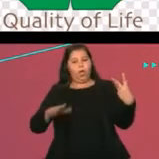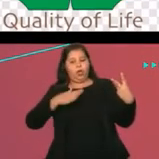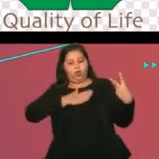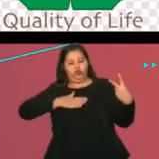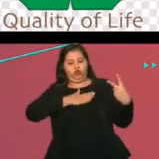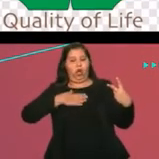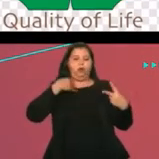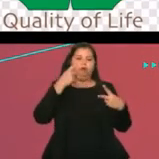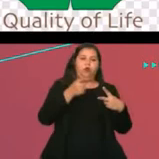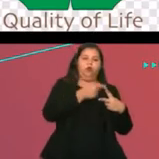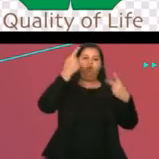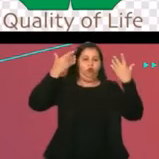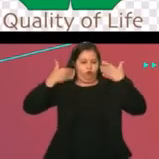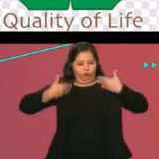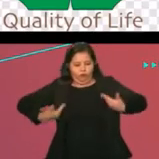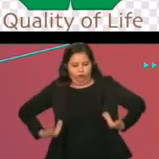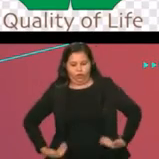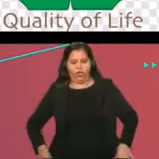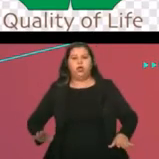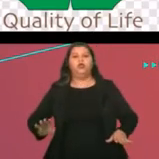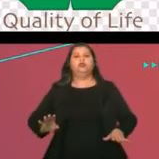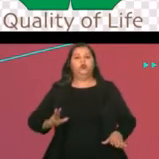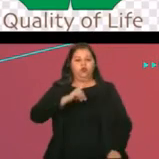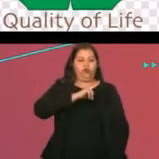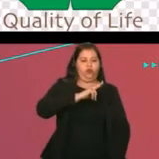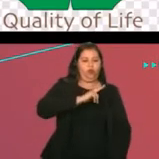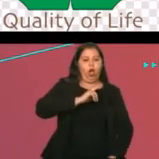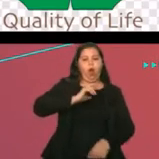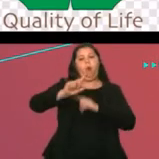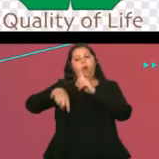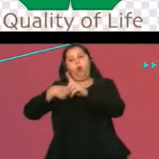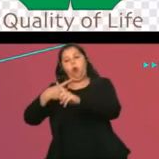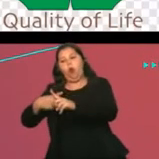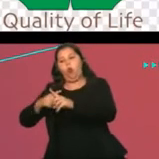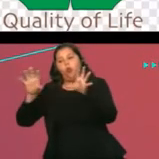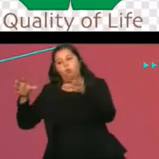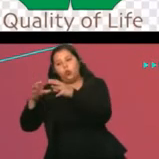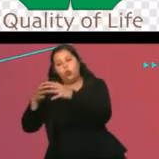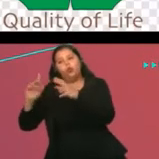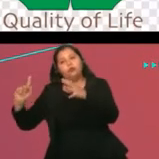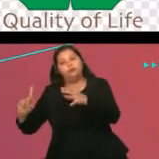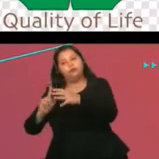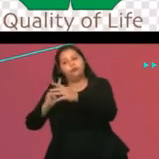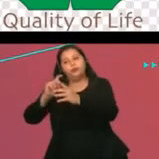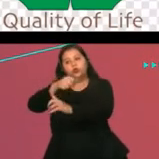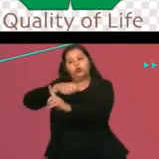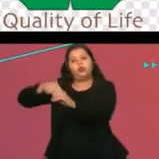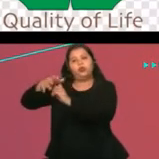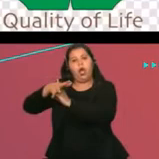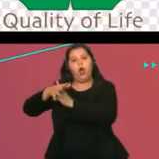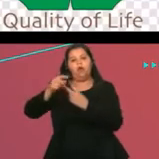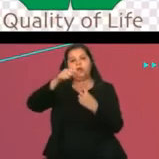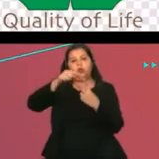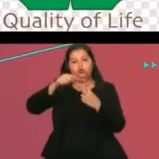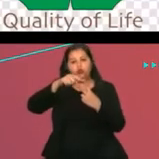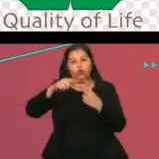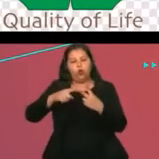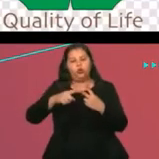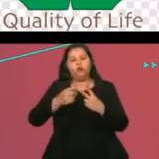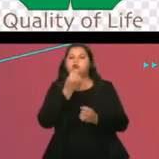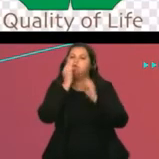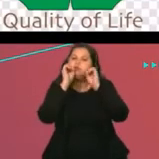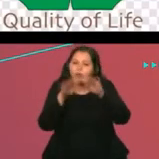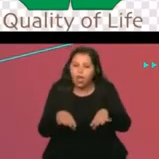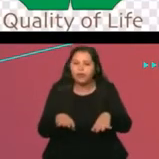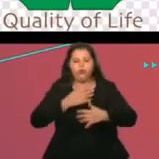ou individual e um beijo tá social o grupo Ao Ok então essas dimensões do elas vão dar